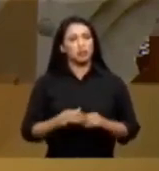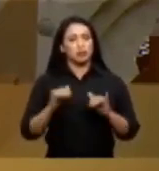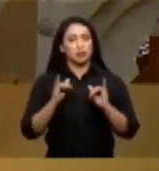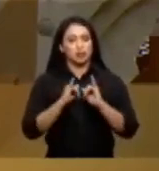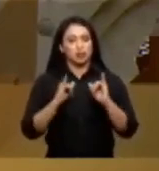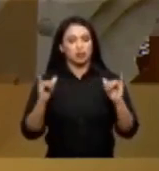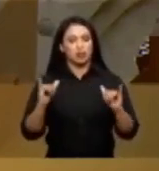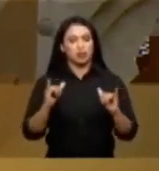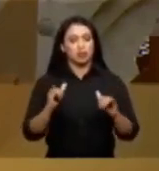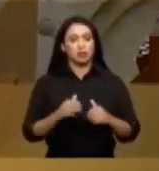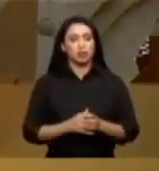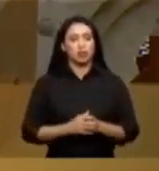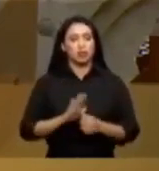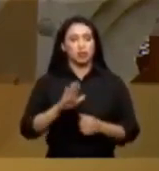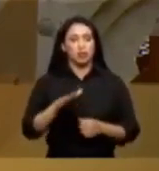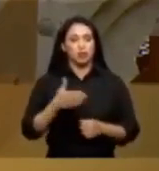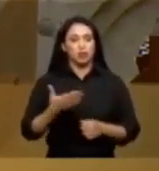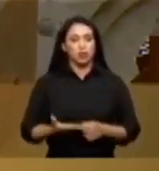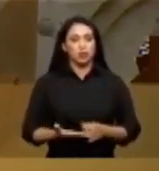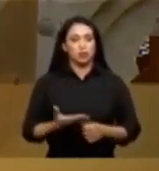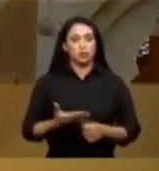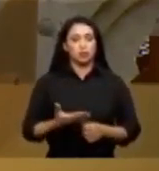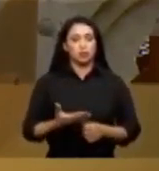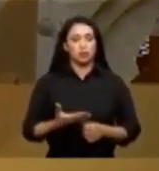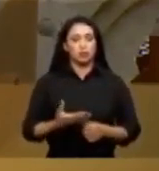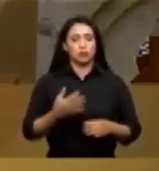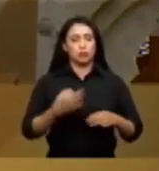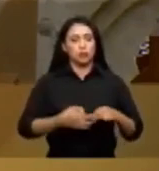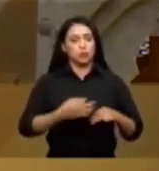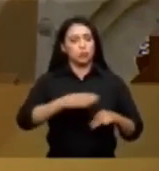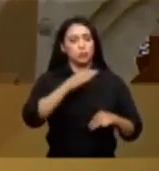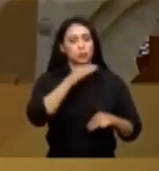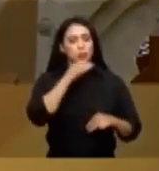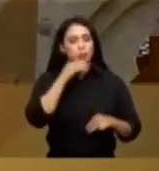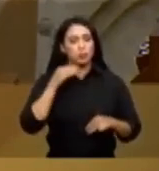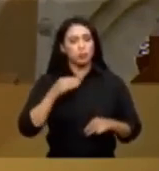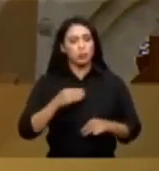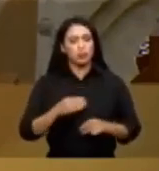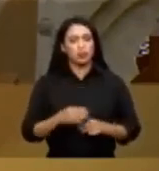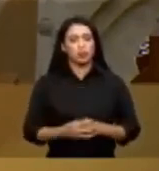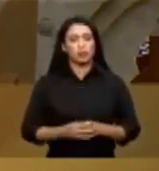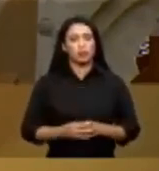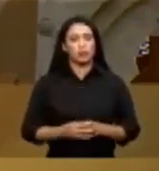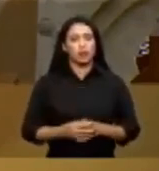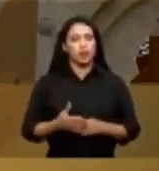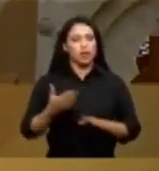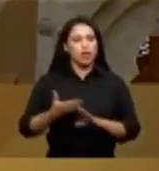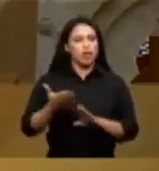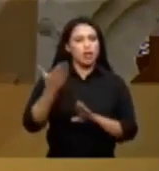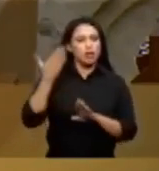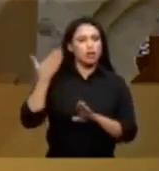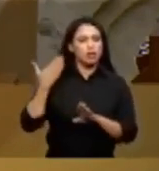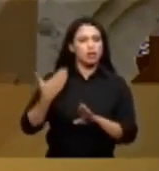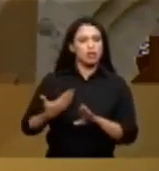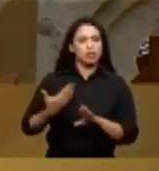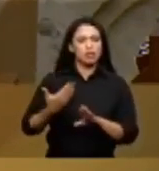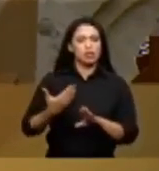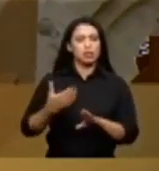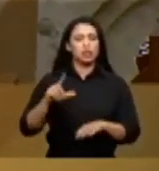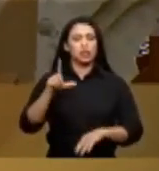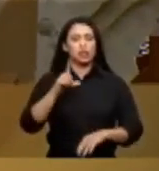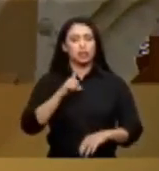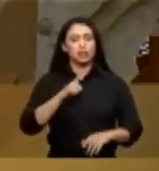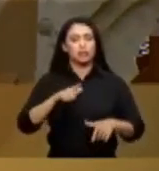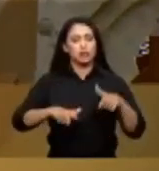na judicatura de Vossa Excelência e, antes disso, na passagem de Vossa Excelência pelo